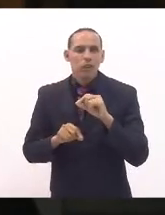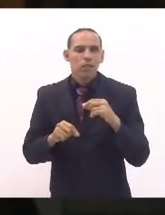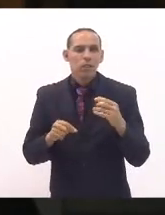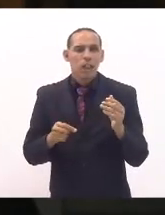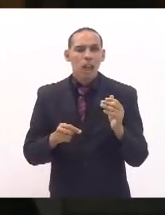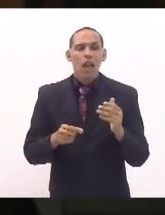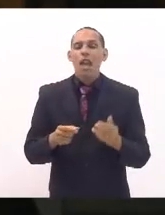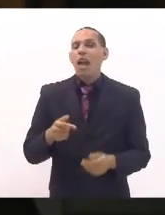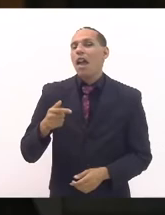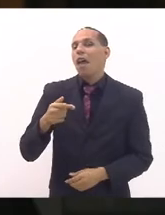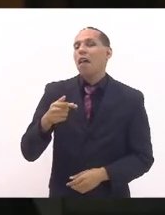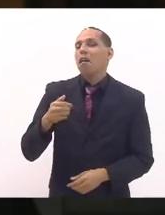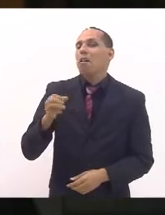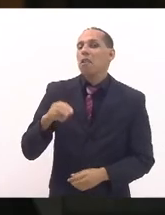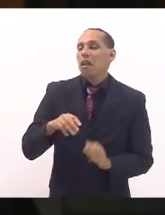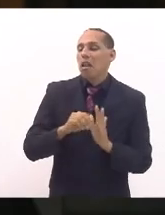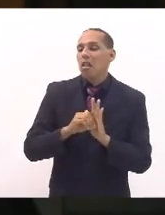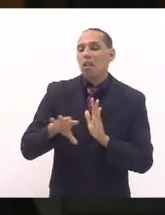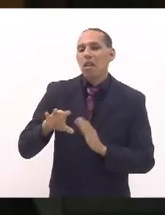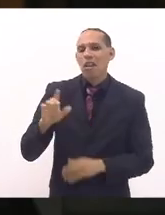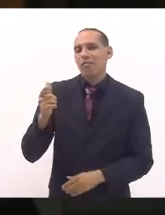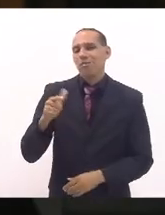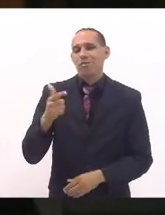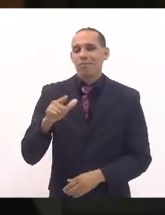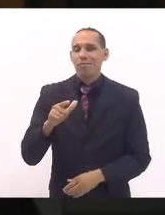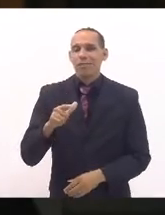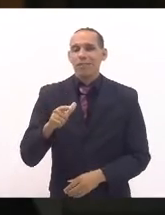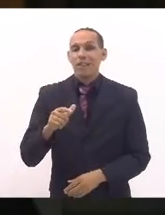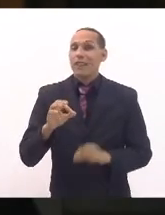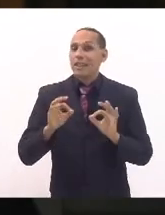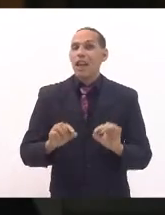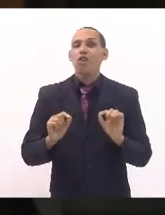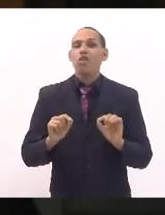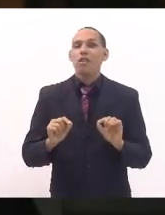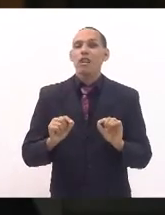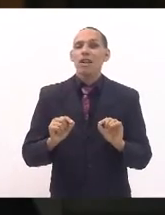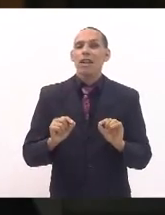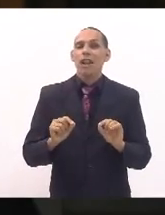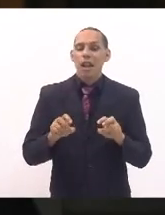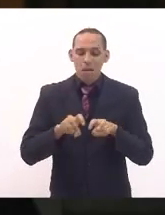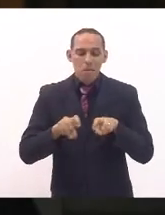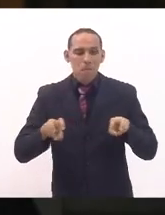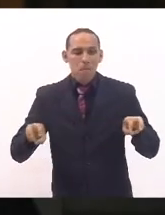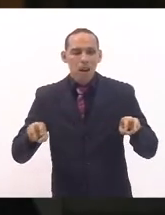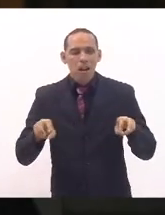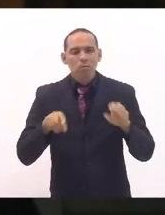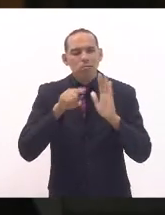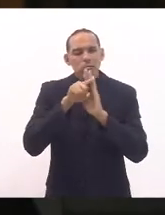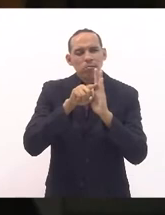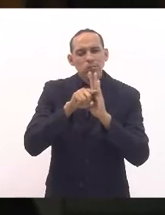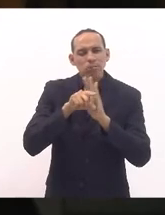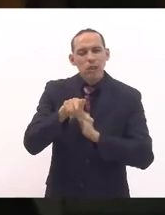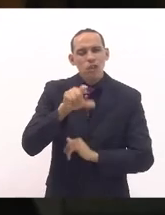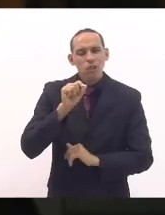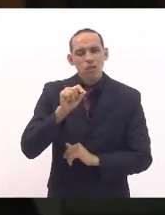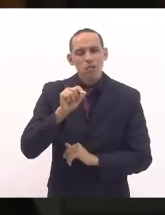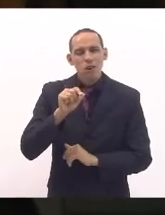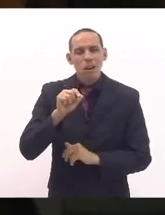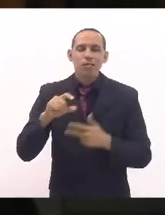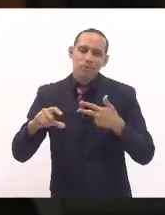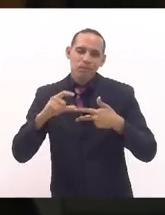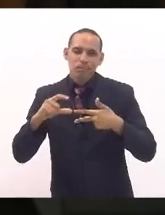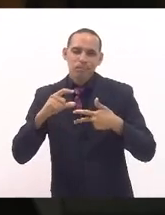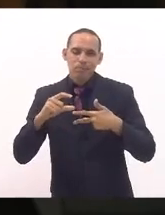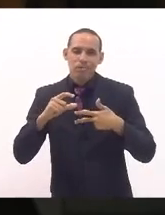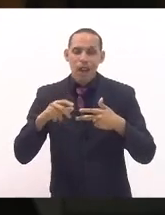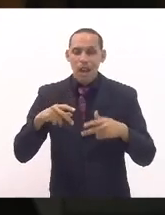indica. Haveria, como tem que haver sempre, quem escolhe. A banca, que examina o executivo, e o parlamento como palavra